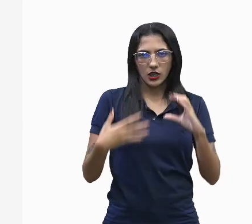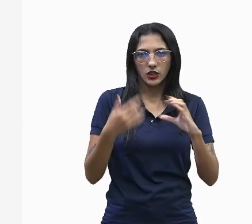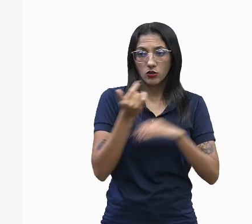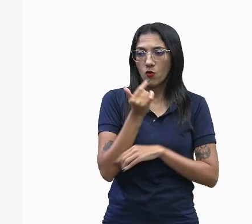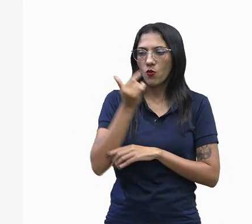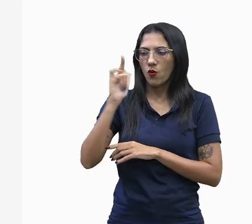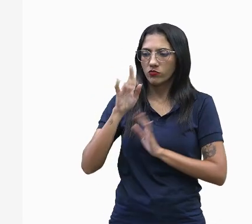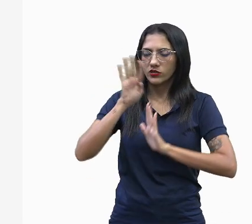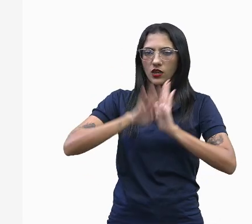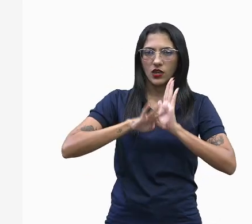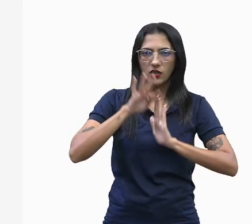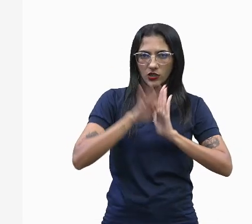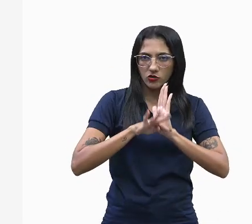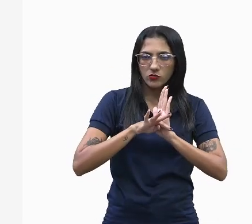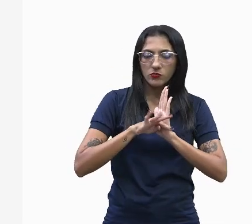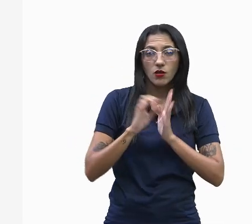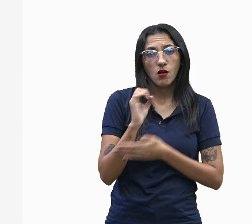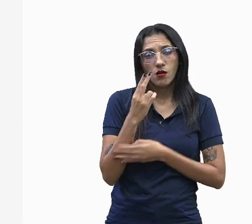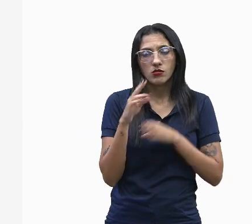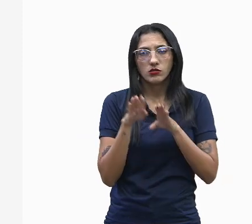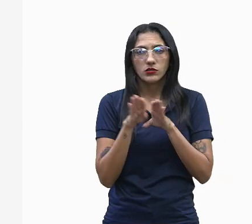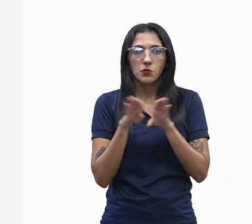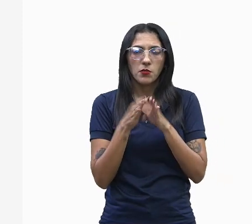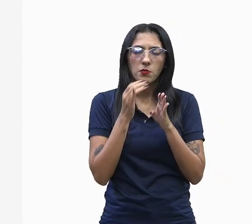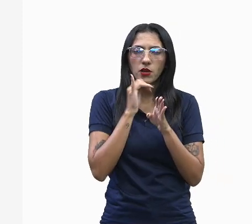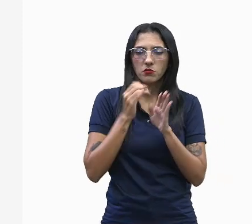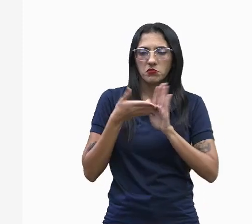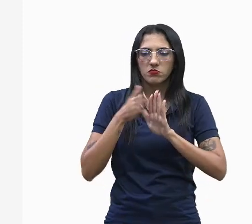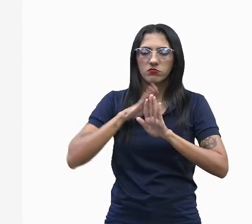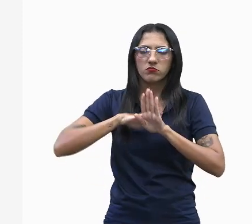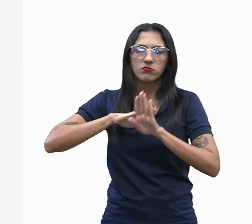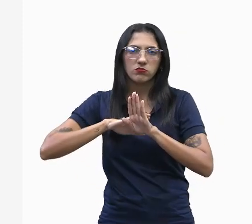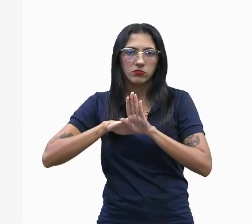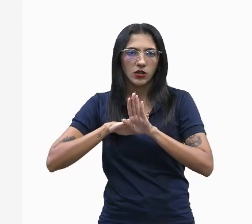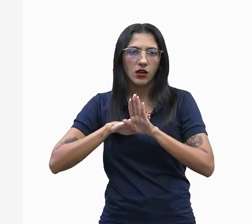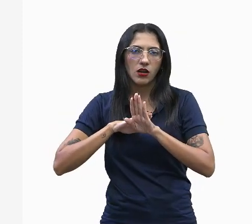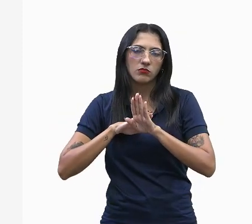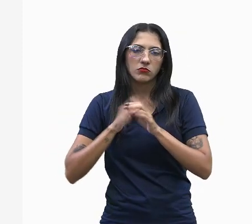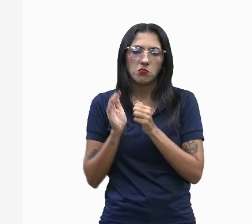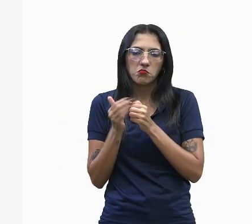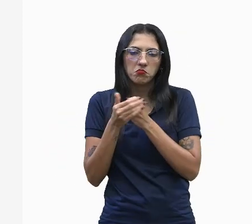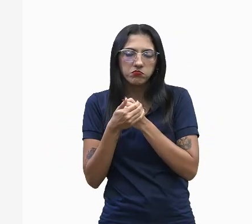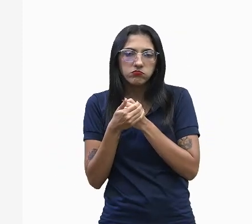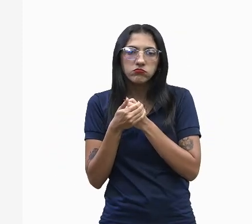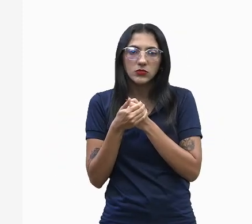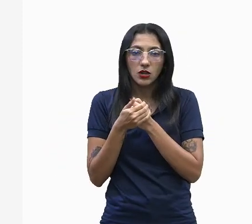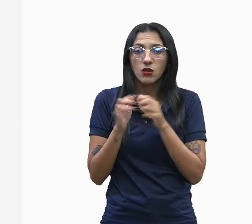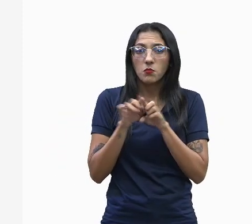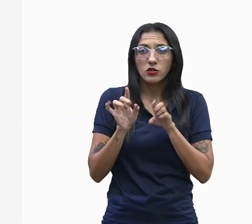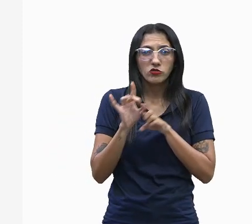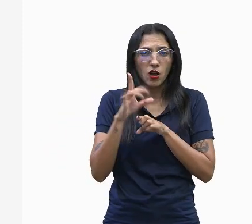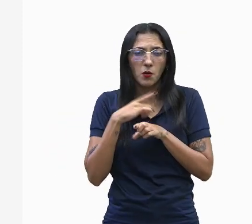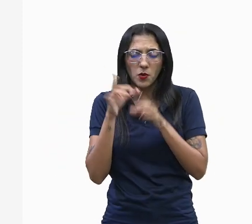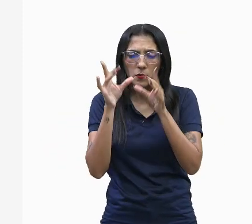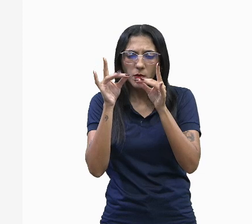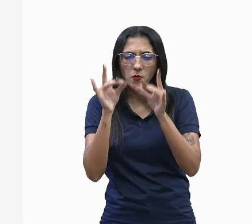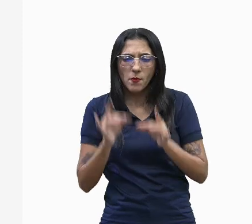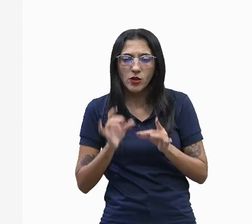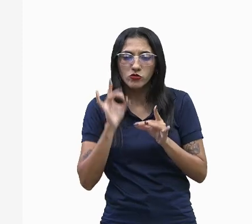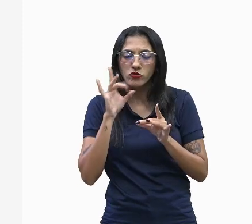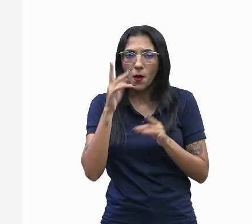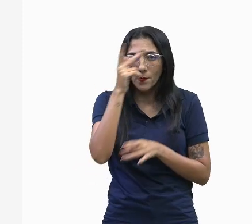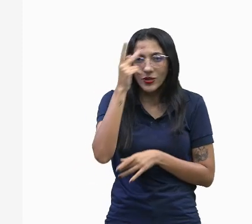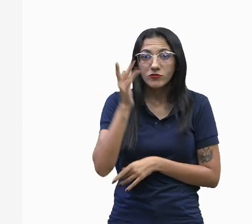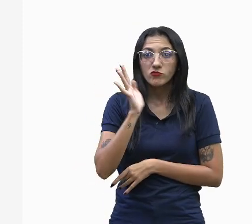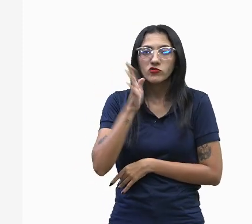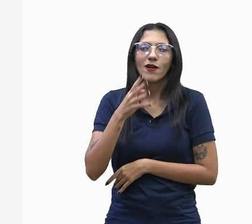outros textos, ou de modo implícito, né? Sendo identificada somente por quem já conhece